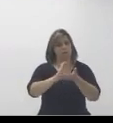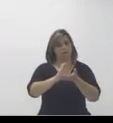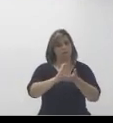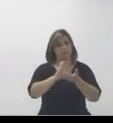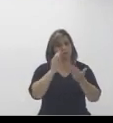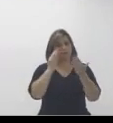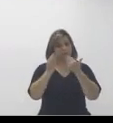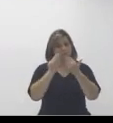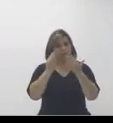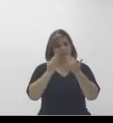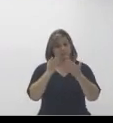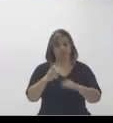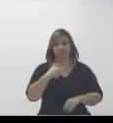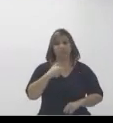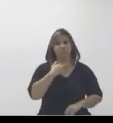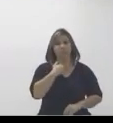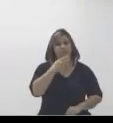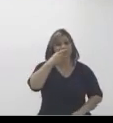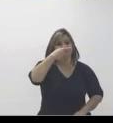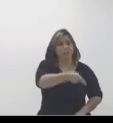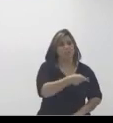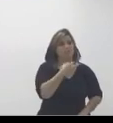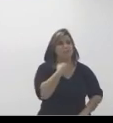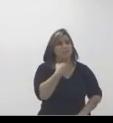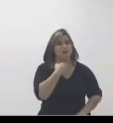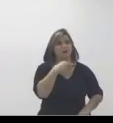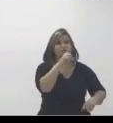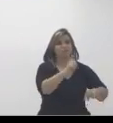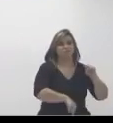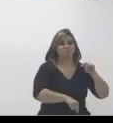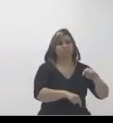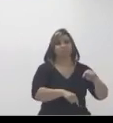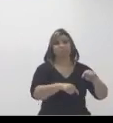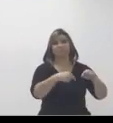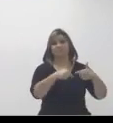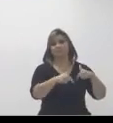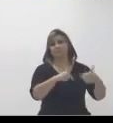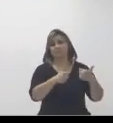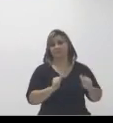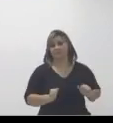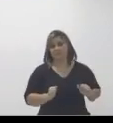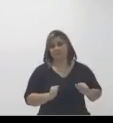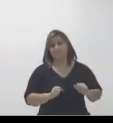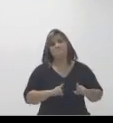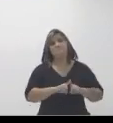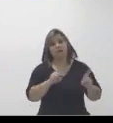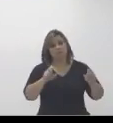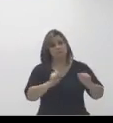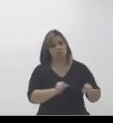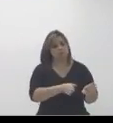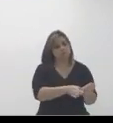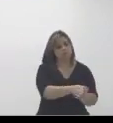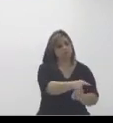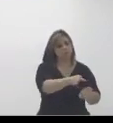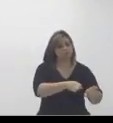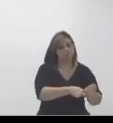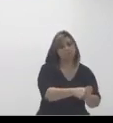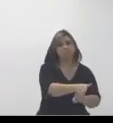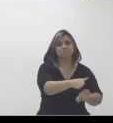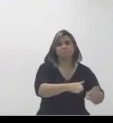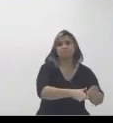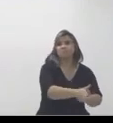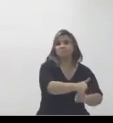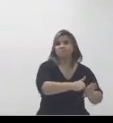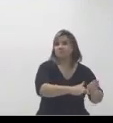dizer não você não pode trabalhar lá mas ele pode fazer uma série de recomendações para que você não vira ética